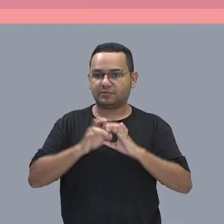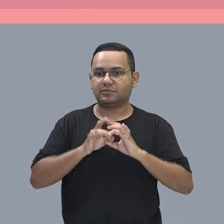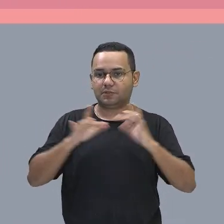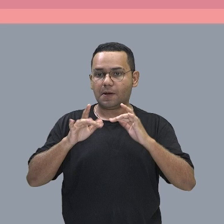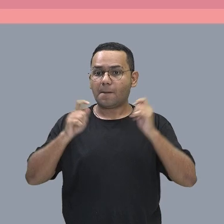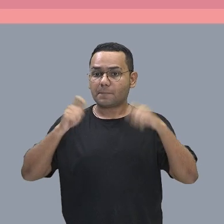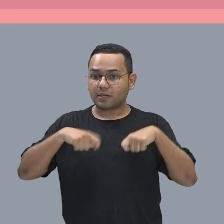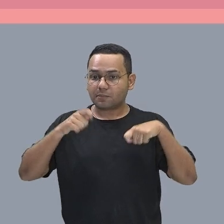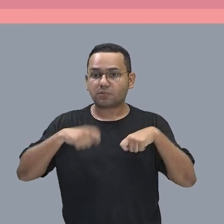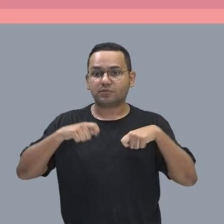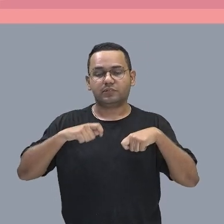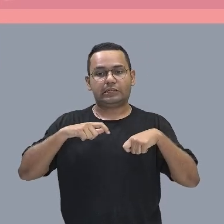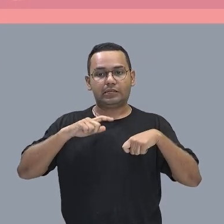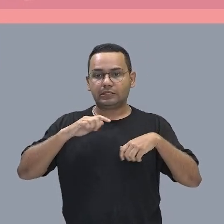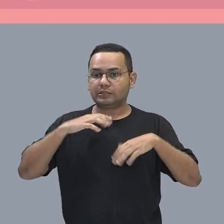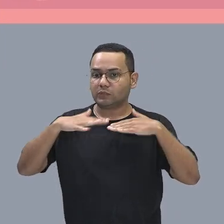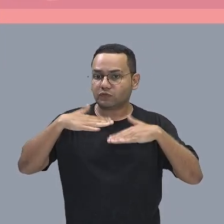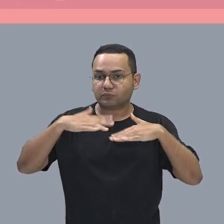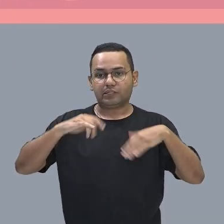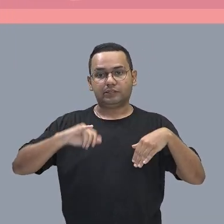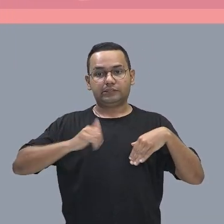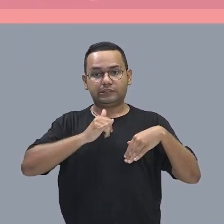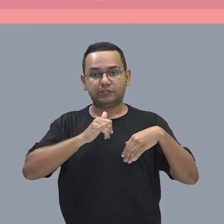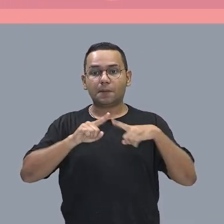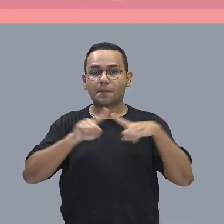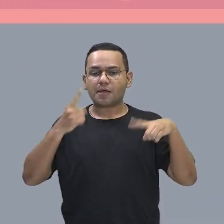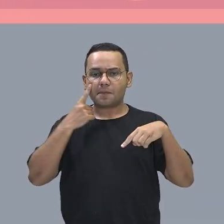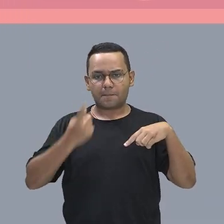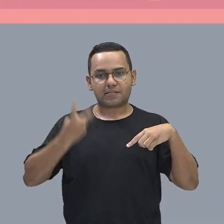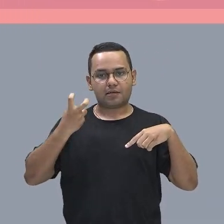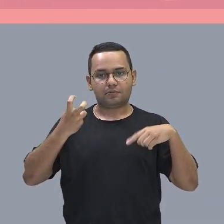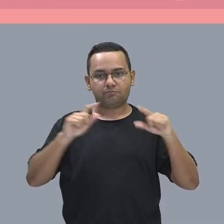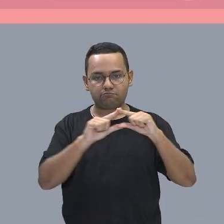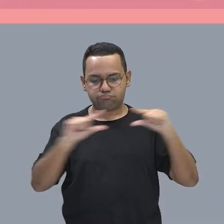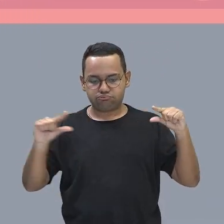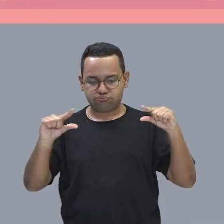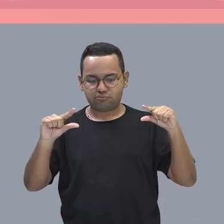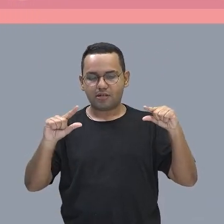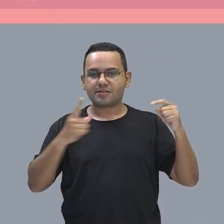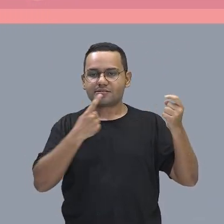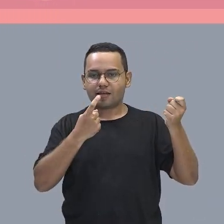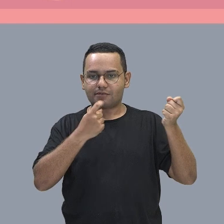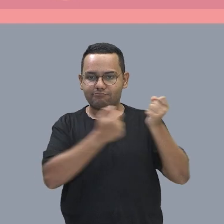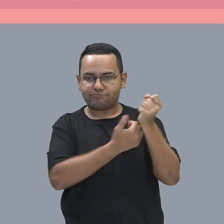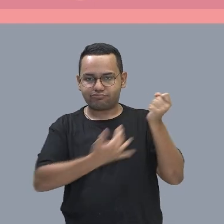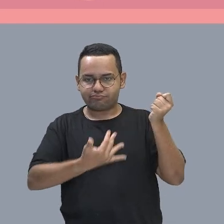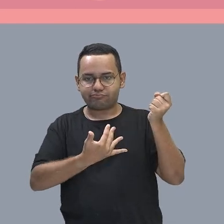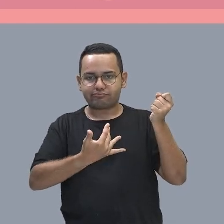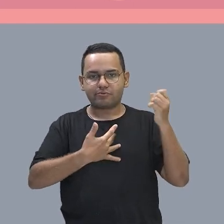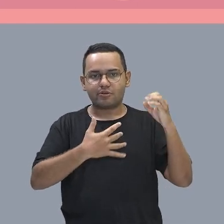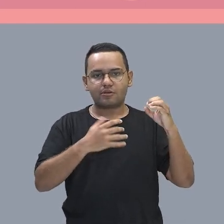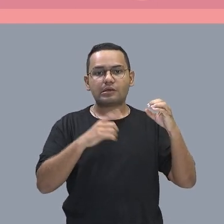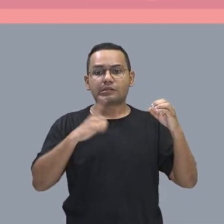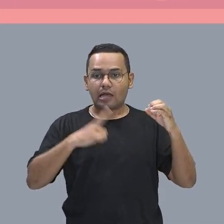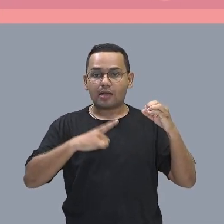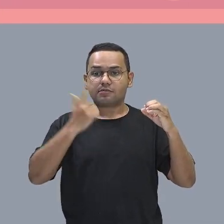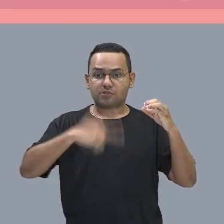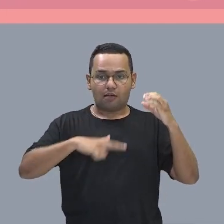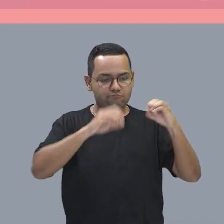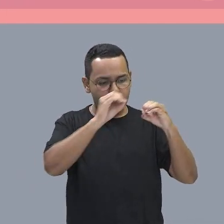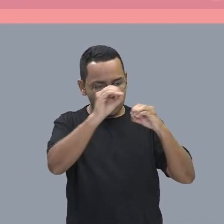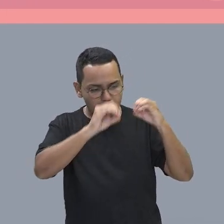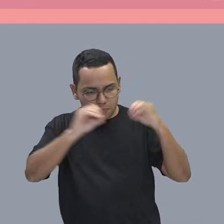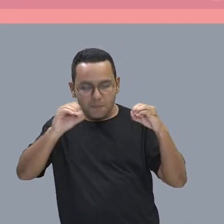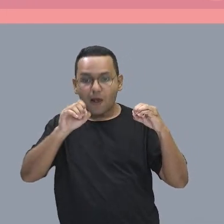para ele ter energia. E aí perceba que houve uma liberação maior de açúcar no sangue, ele está carregado de glicose de novo, para que o